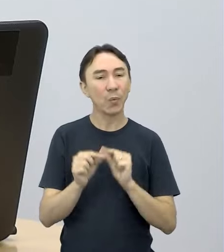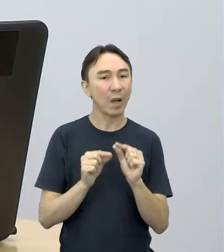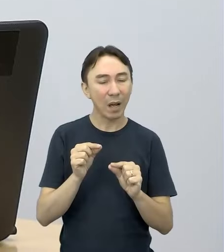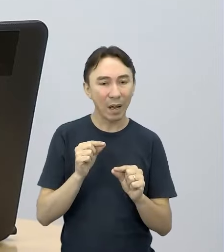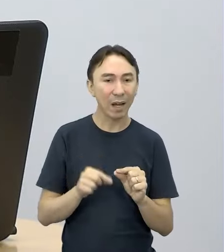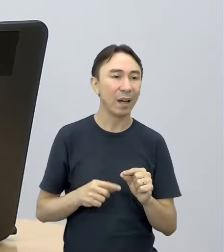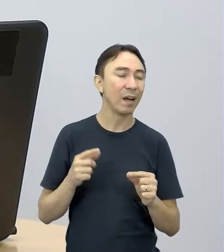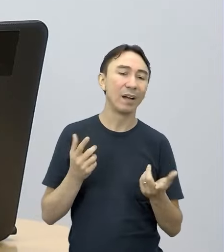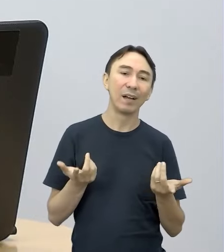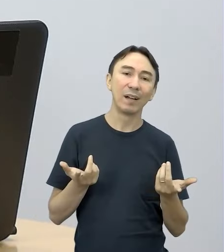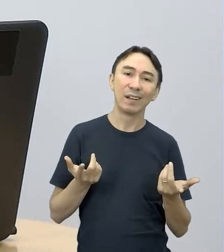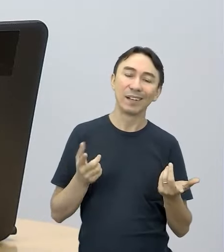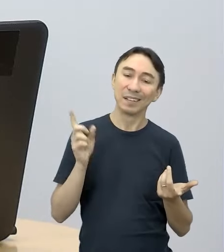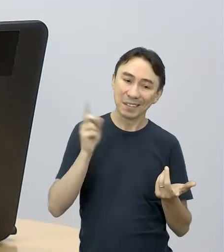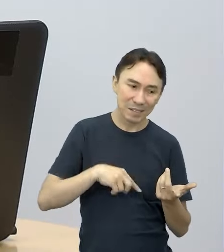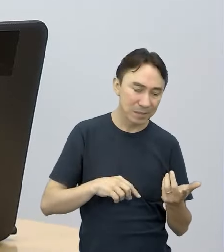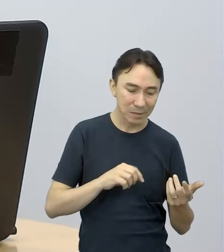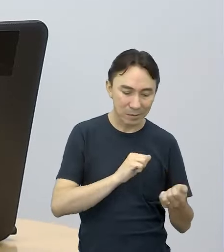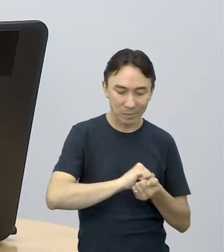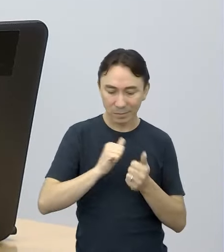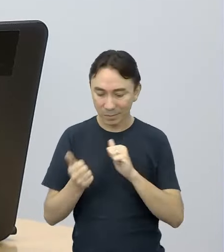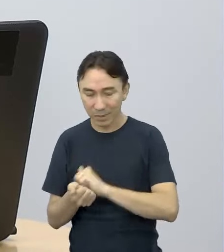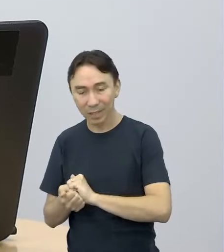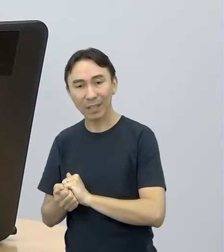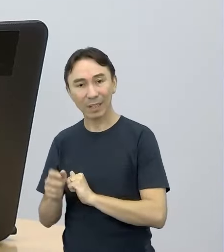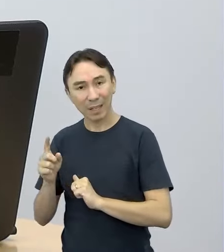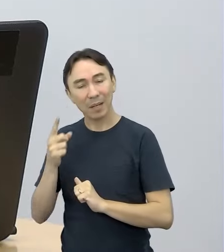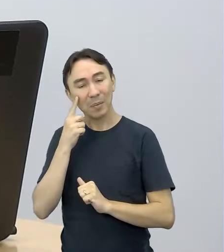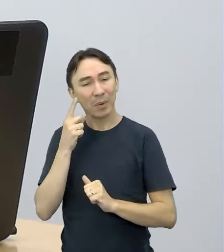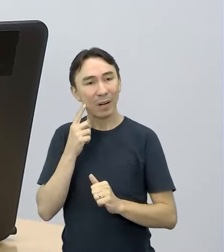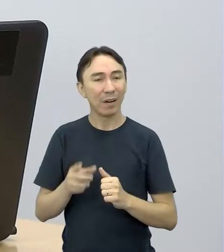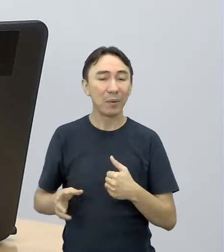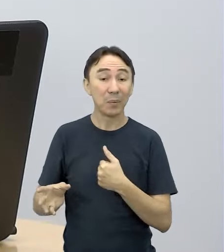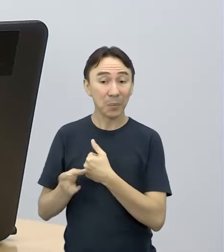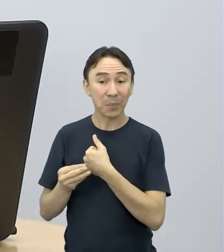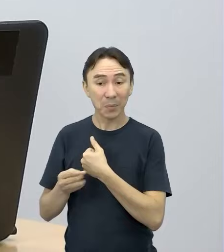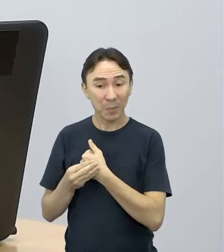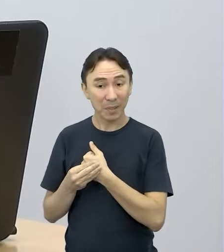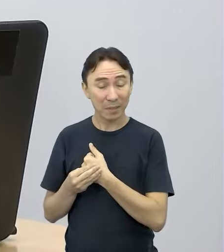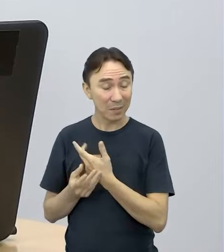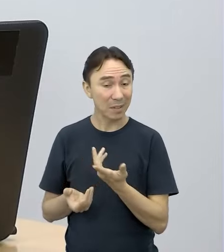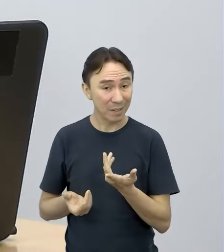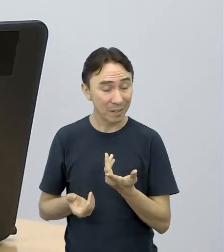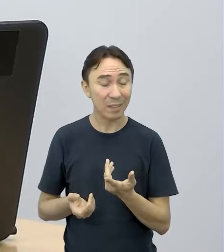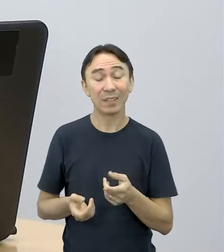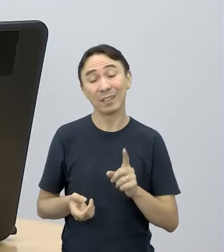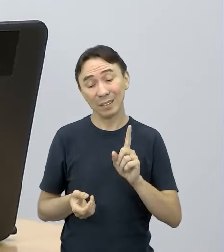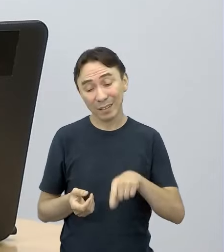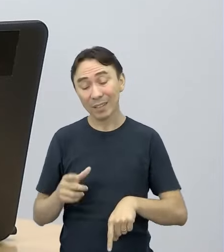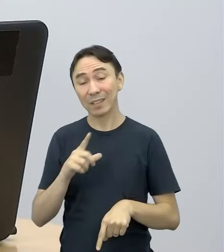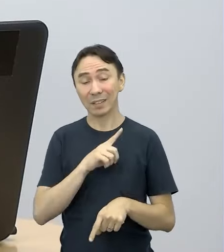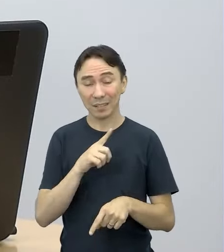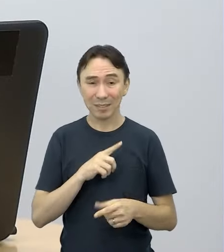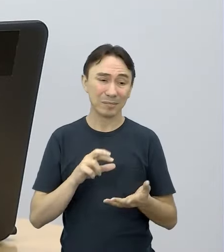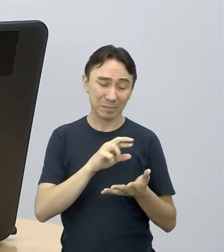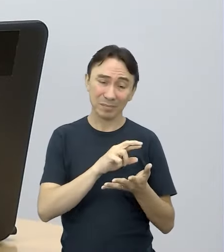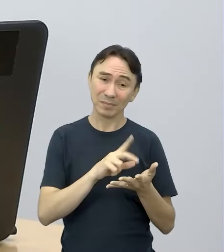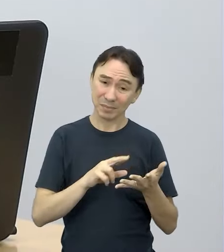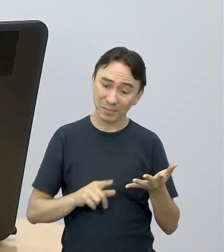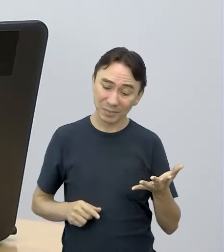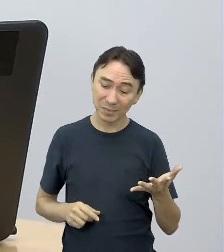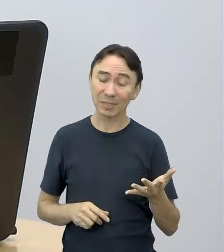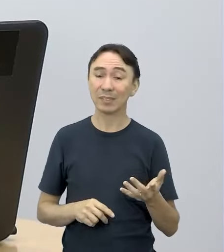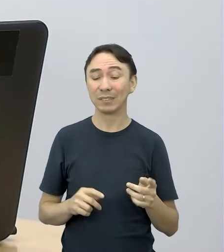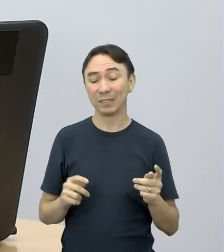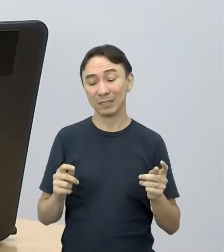transformar isso em conhecimento, né, e trazer à tona, né, um material produzido por eles, né, e que